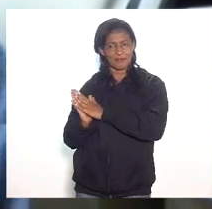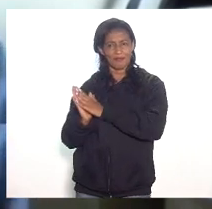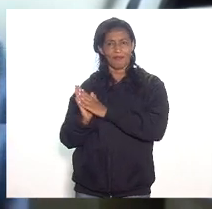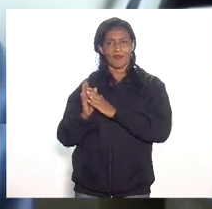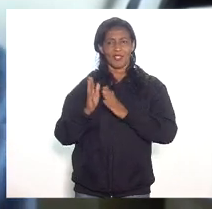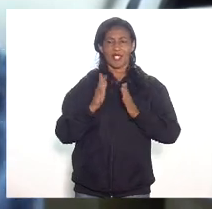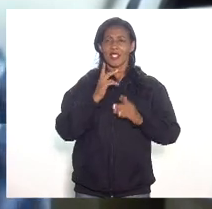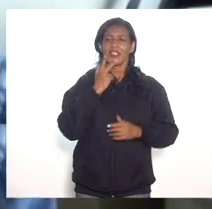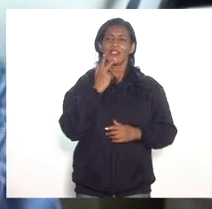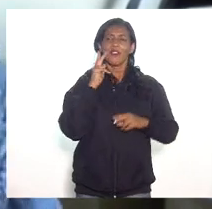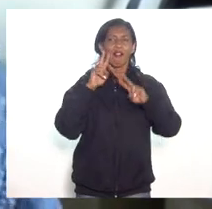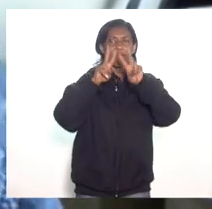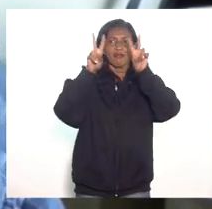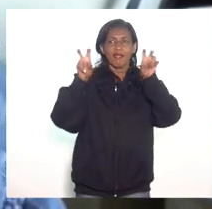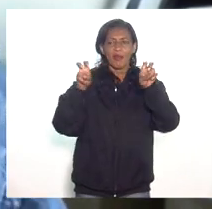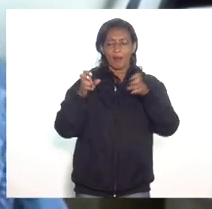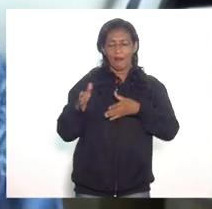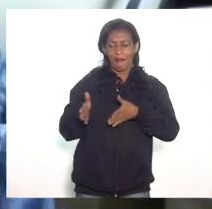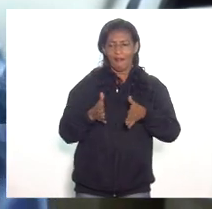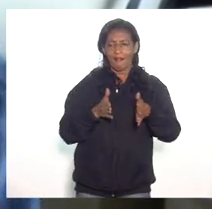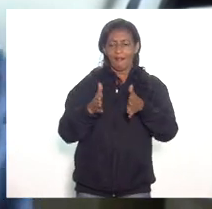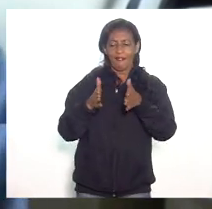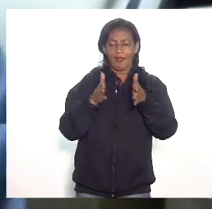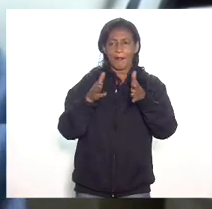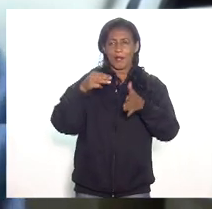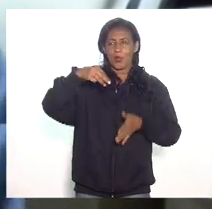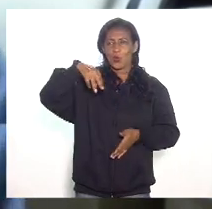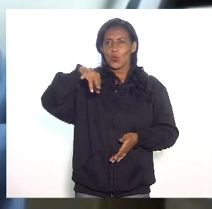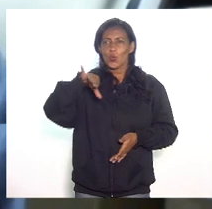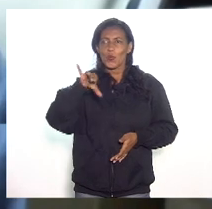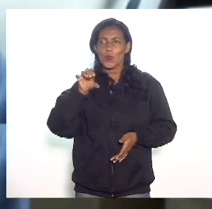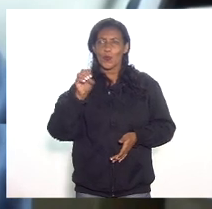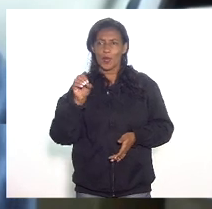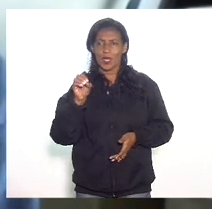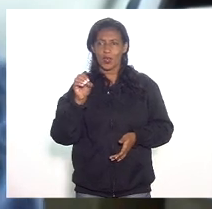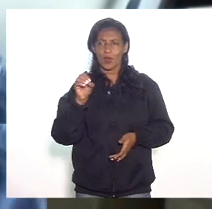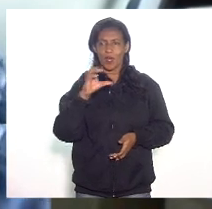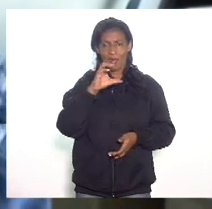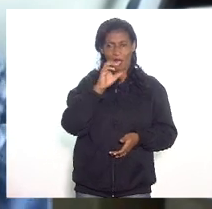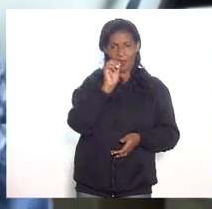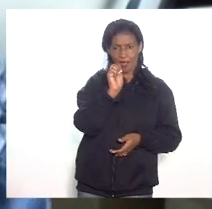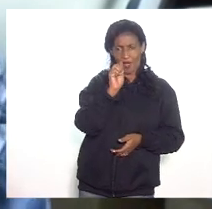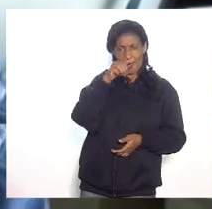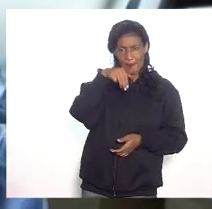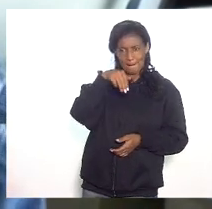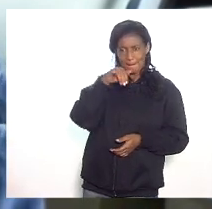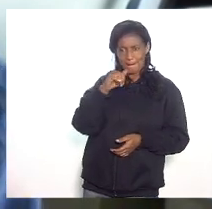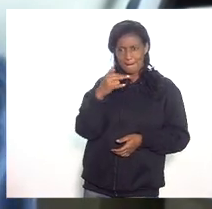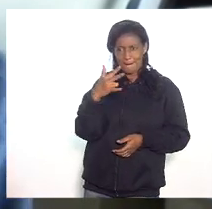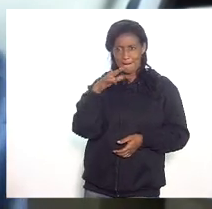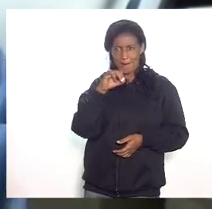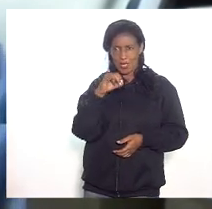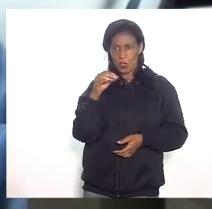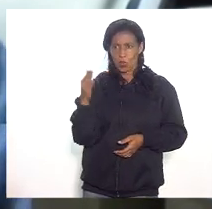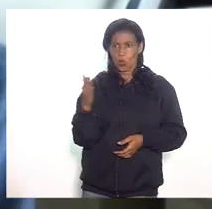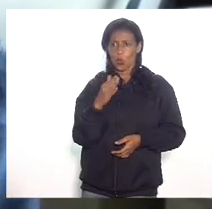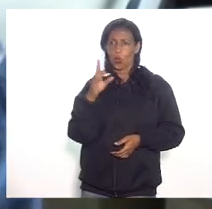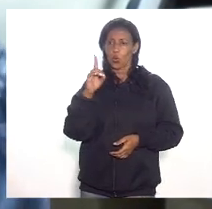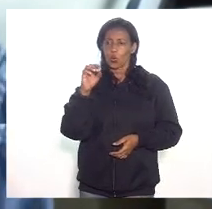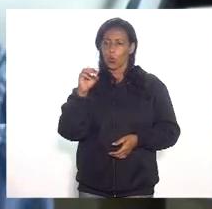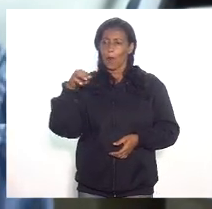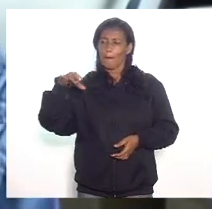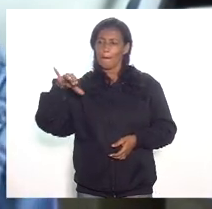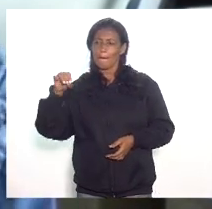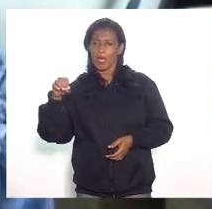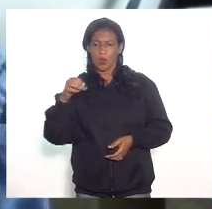O Caminho do Meio. E o meio aí não é o meio do central, não, deputado André Silva. O meio aí é a verdade.